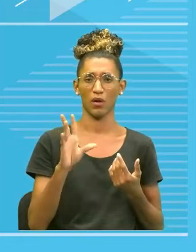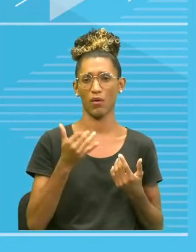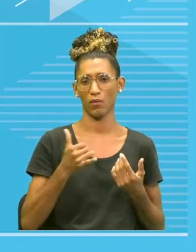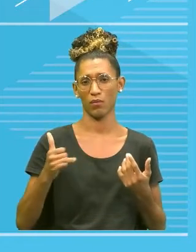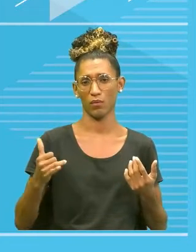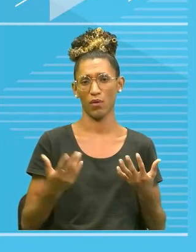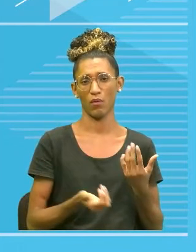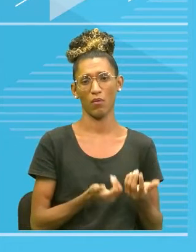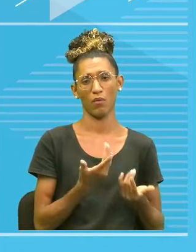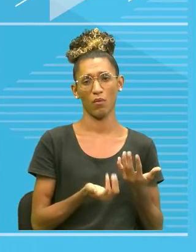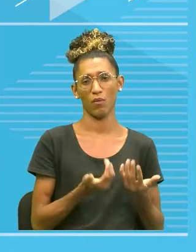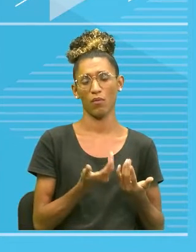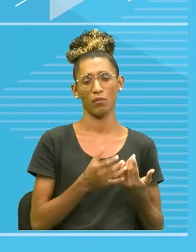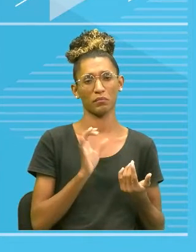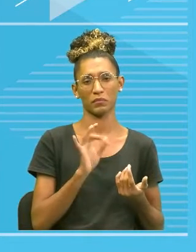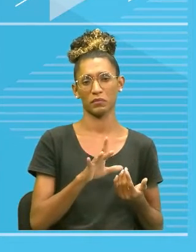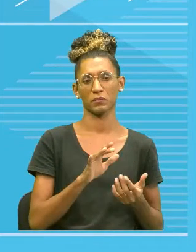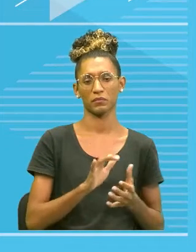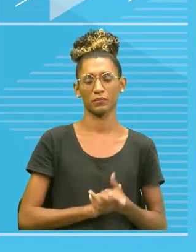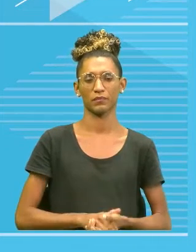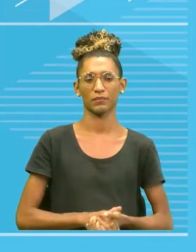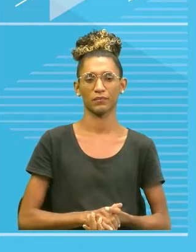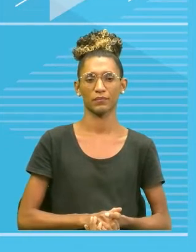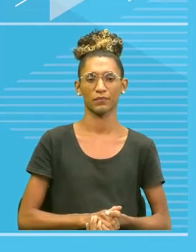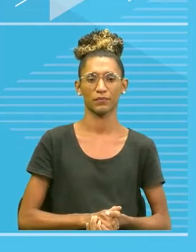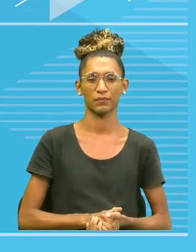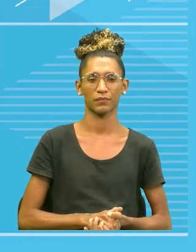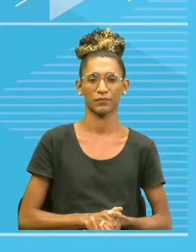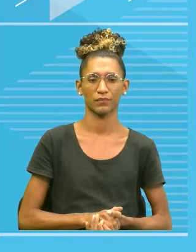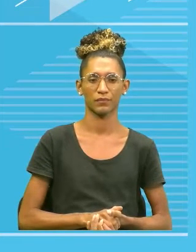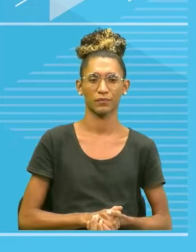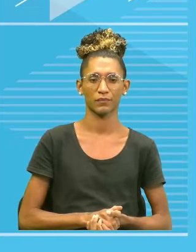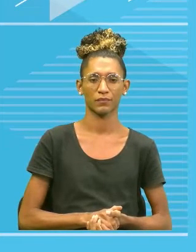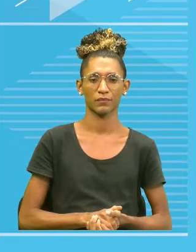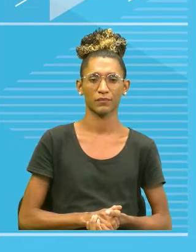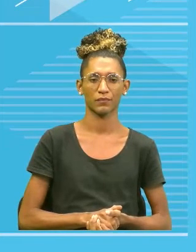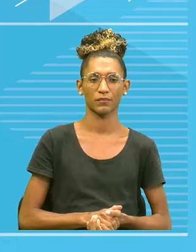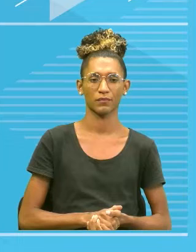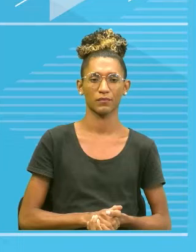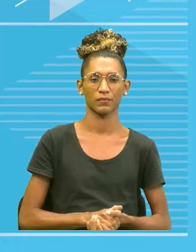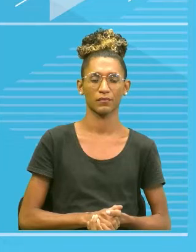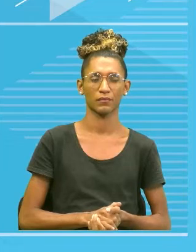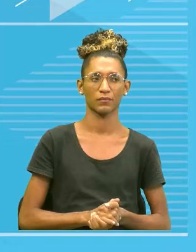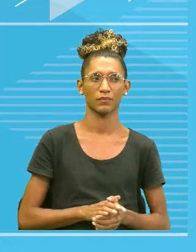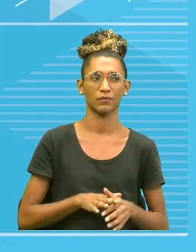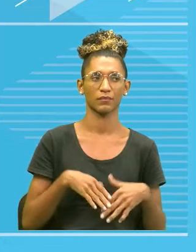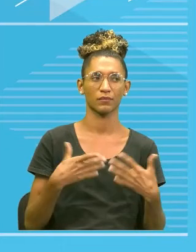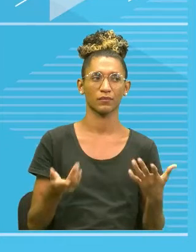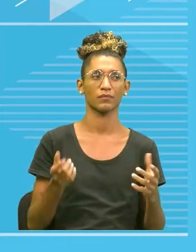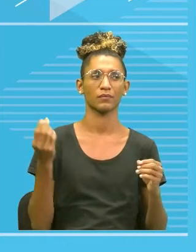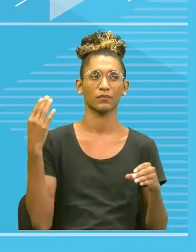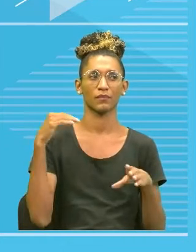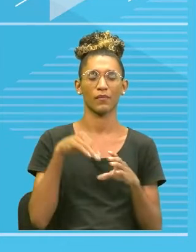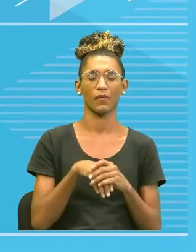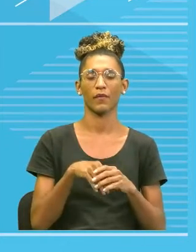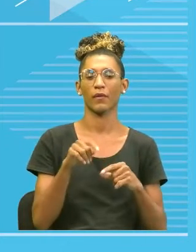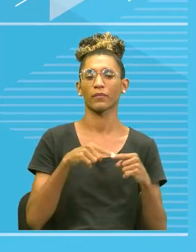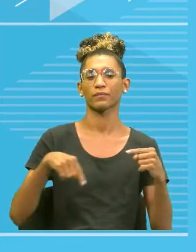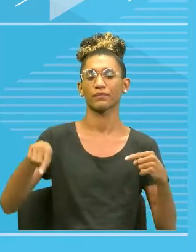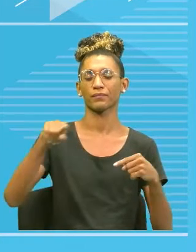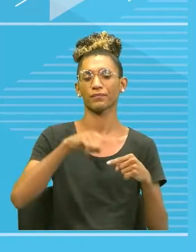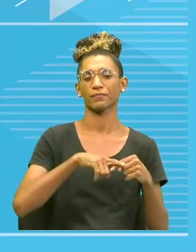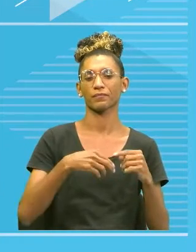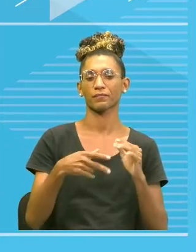tem matéria, logo ele não tem estado físico. Bacana? Mas dentro de um ciclo termodinâmico, a gente